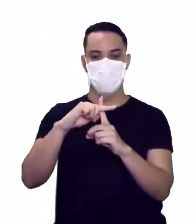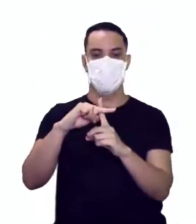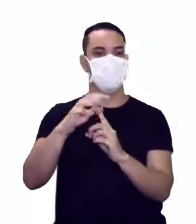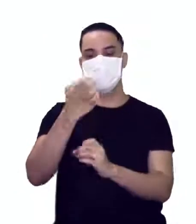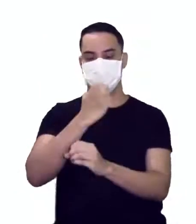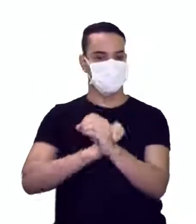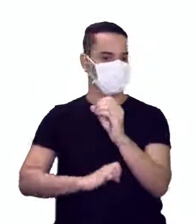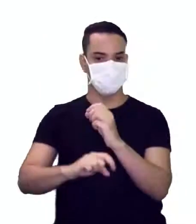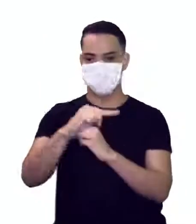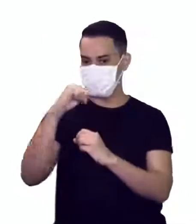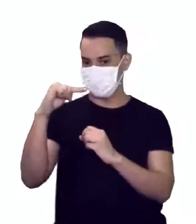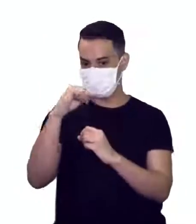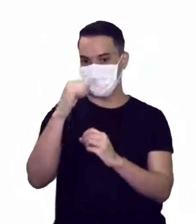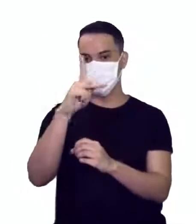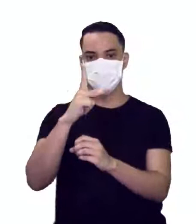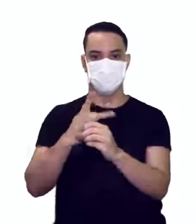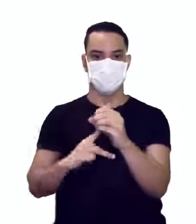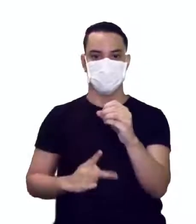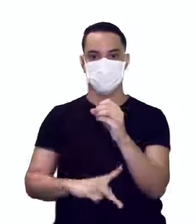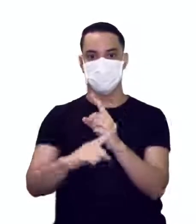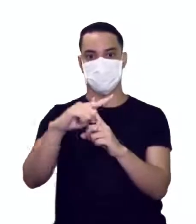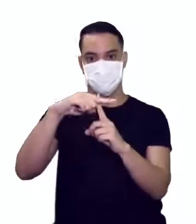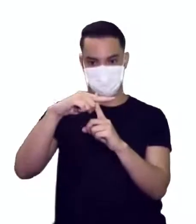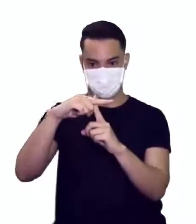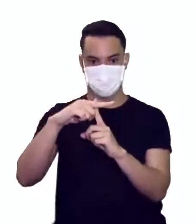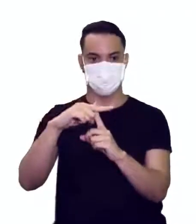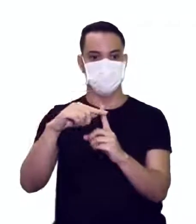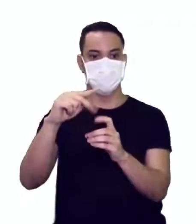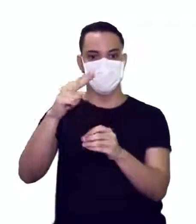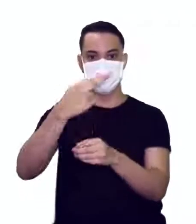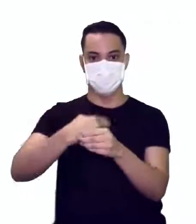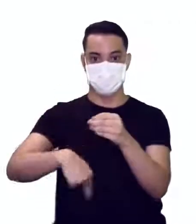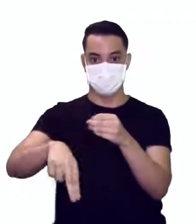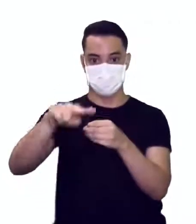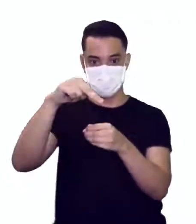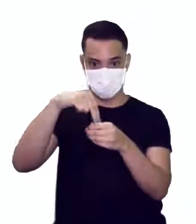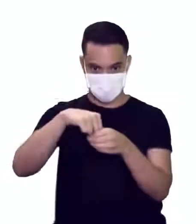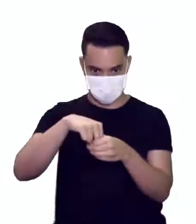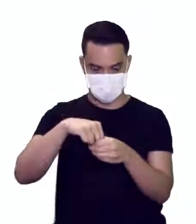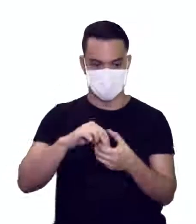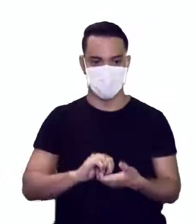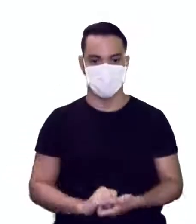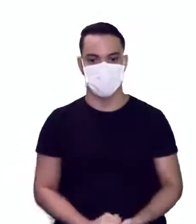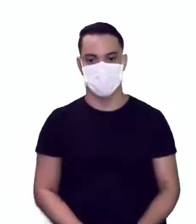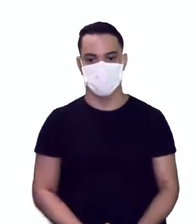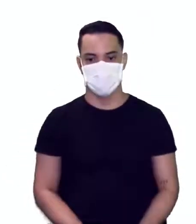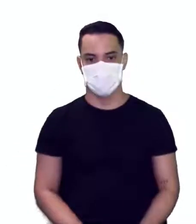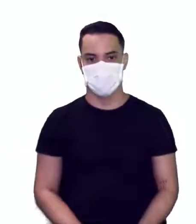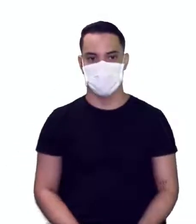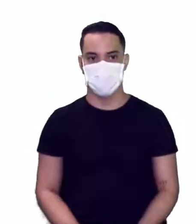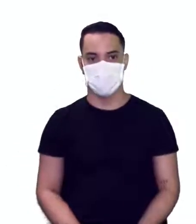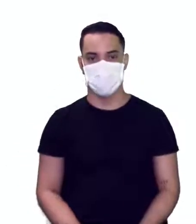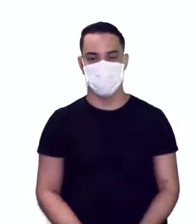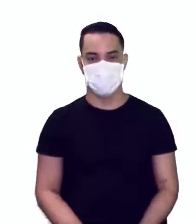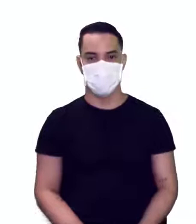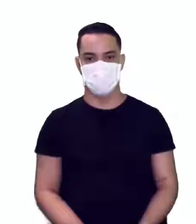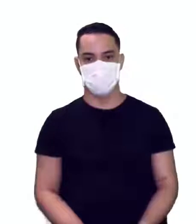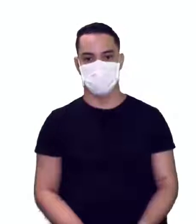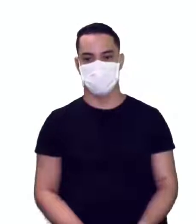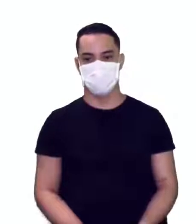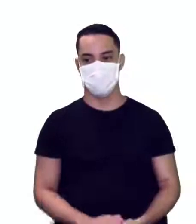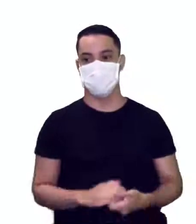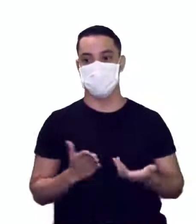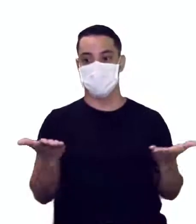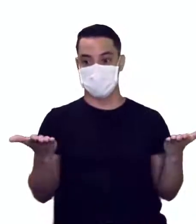podem ver, e nêutrons, tá? Isso eu falei para vocês na nossa aula aí de introdução, ok? E aqui,